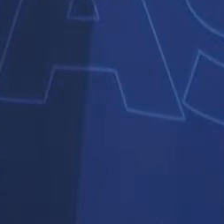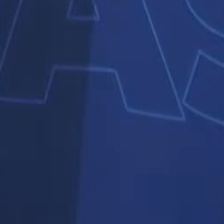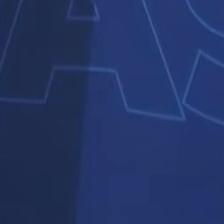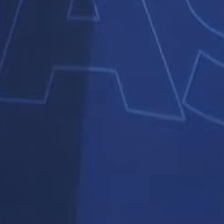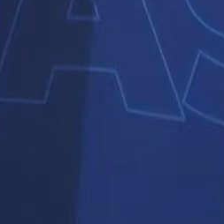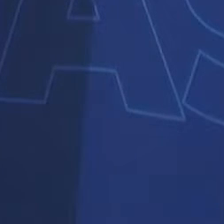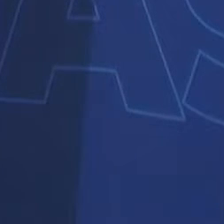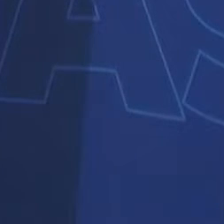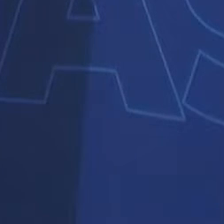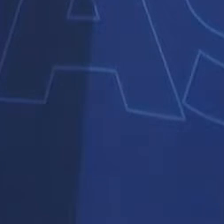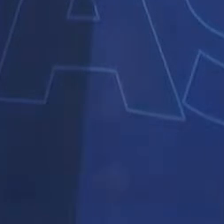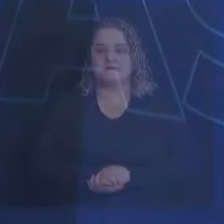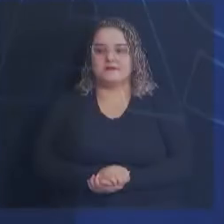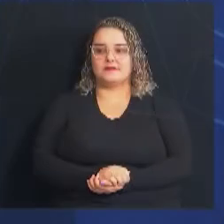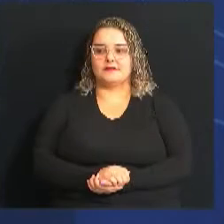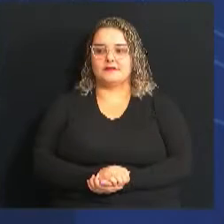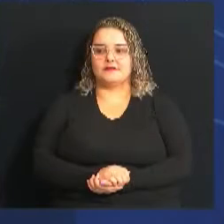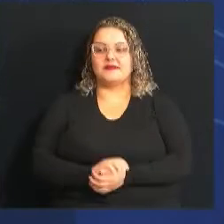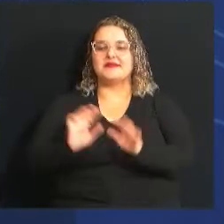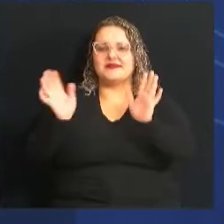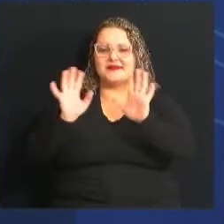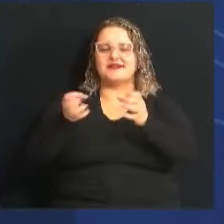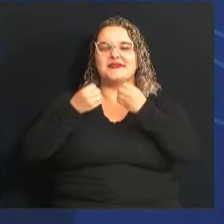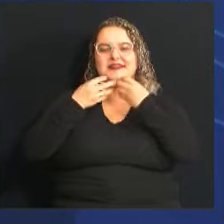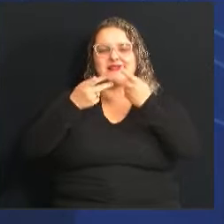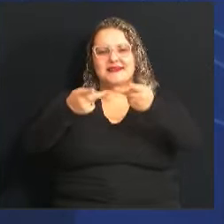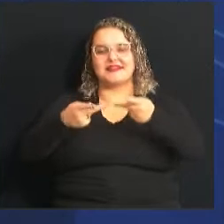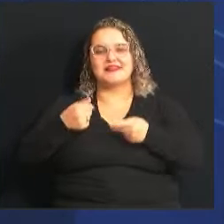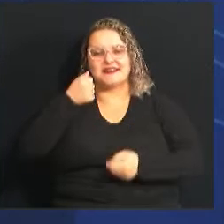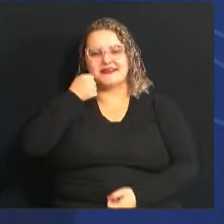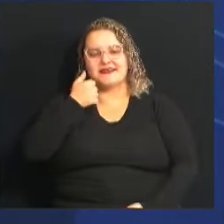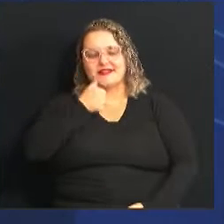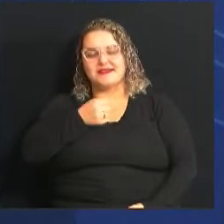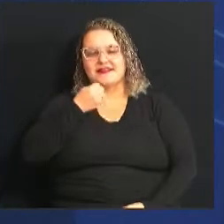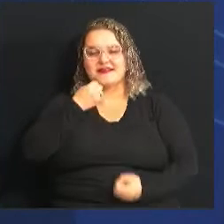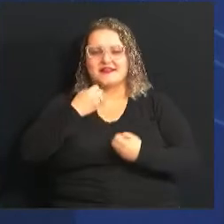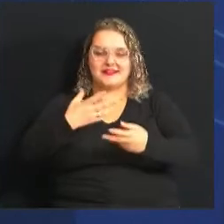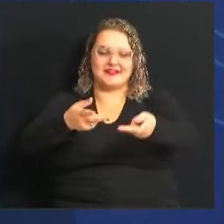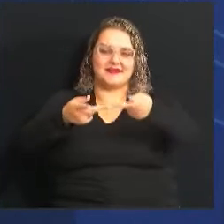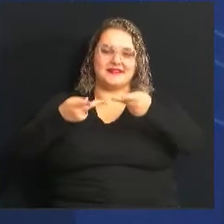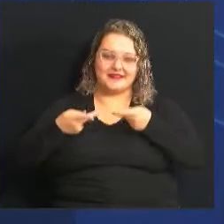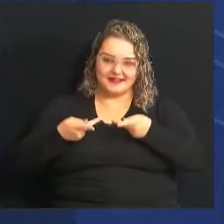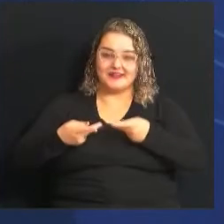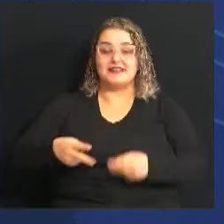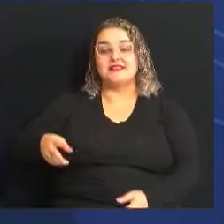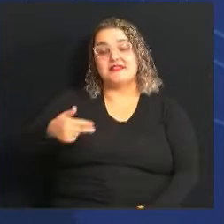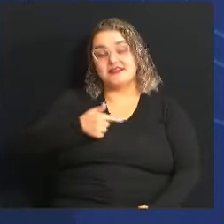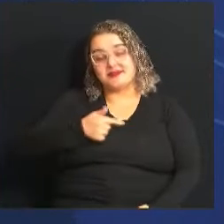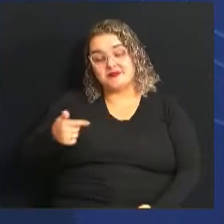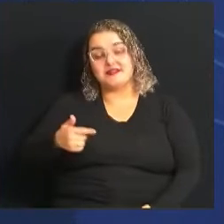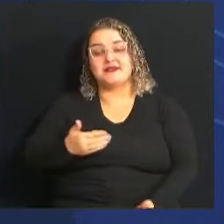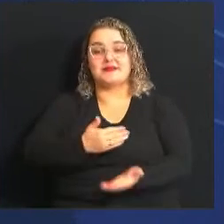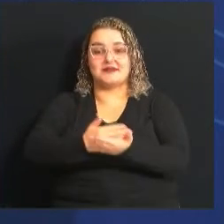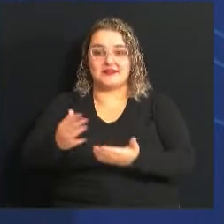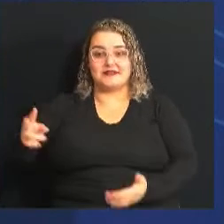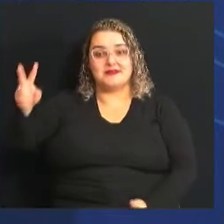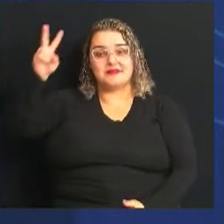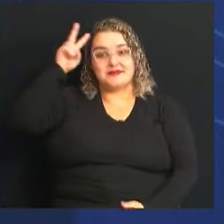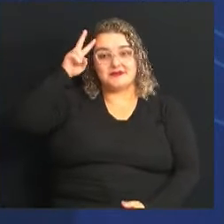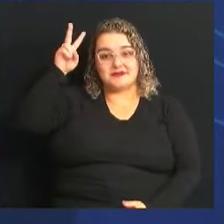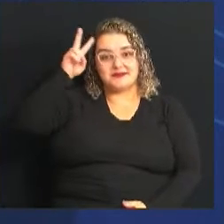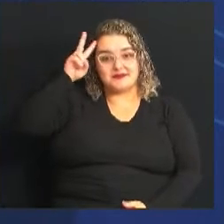Olá, seja bem-vinda, seja bem-vindo. Semana começando, segunda-feira, 22 de agosto de